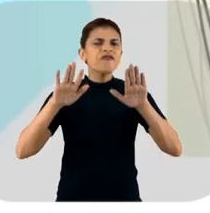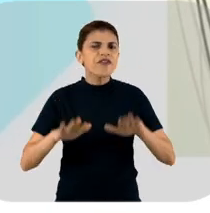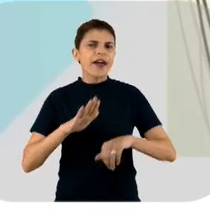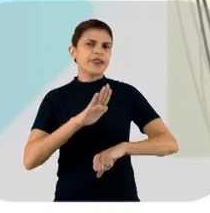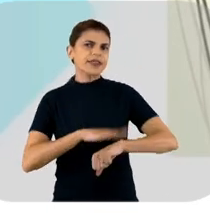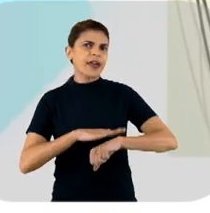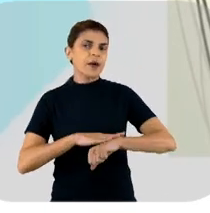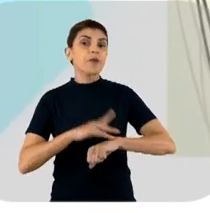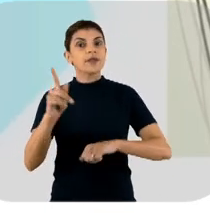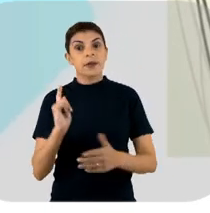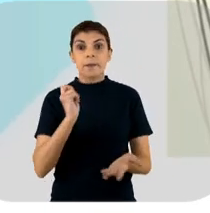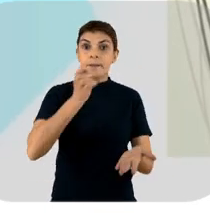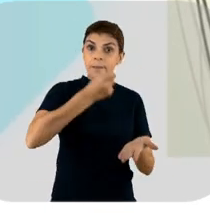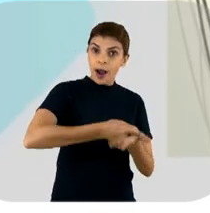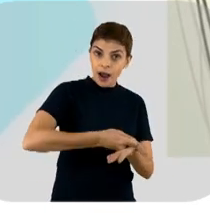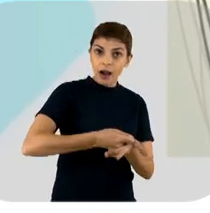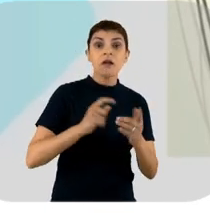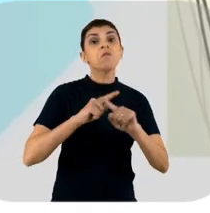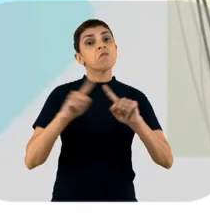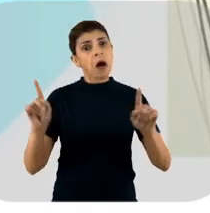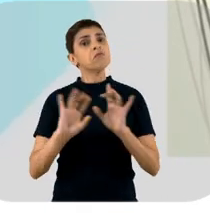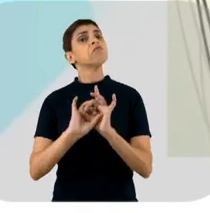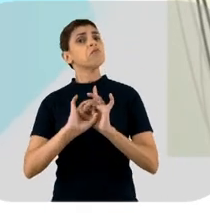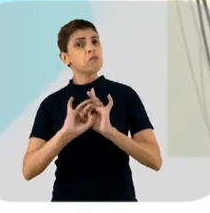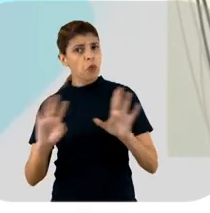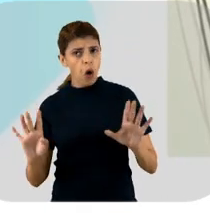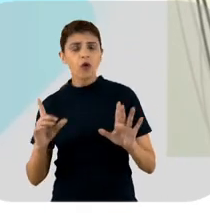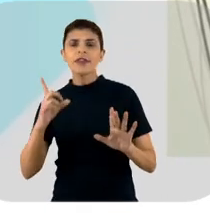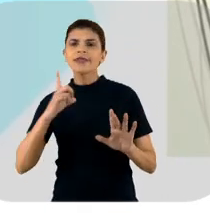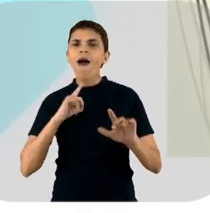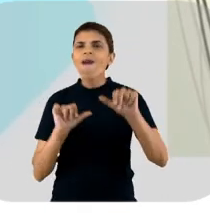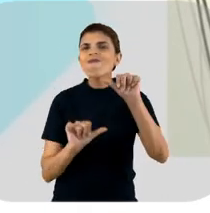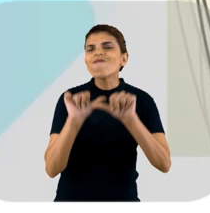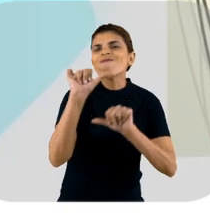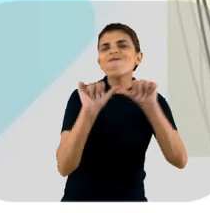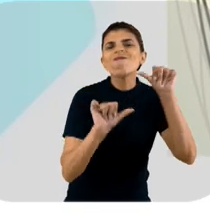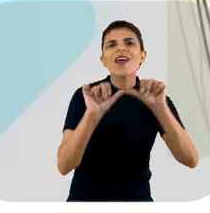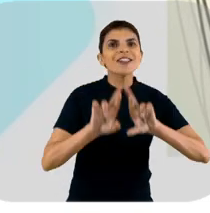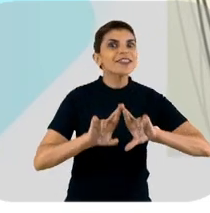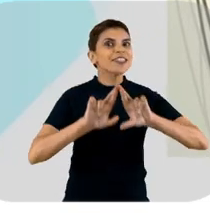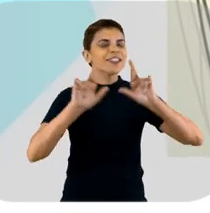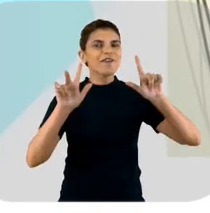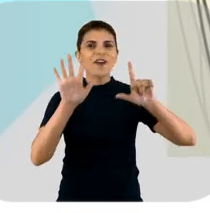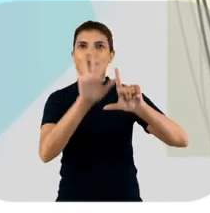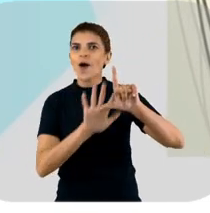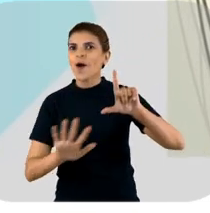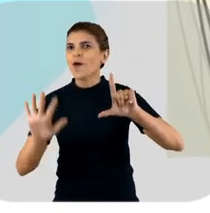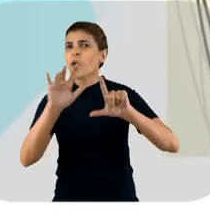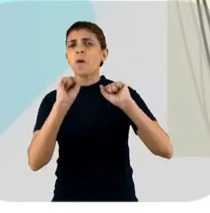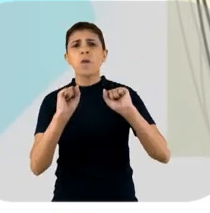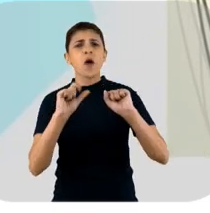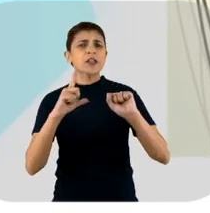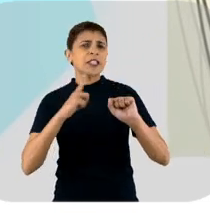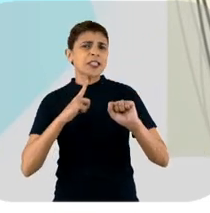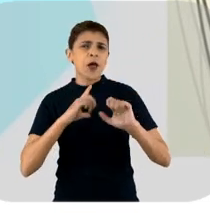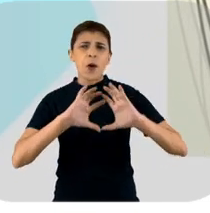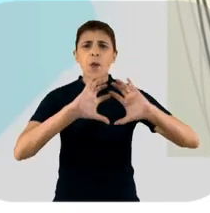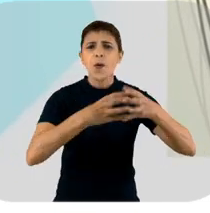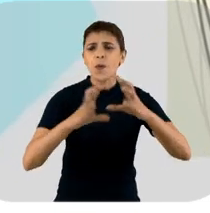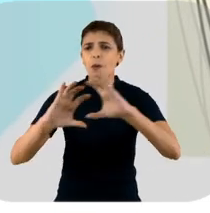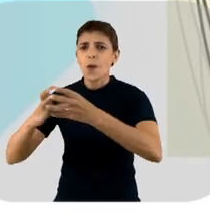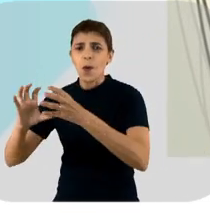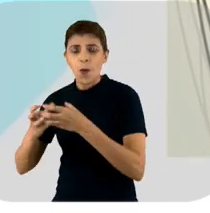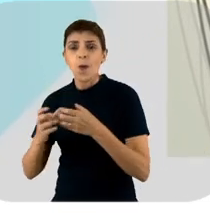ficar mais tempo, você paga, mas ela permite assim umas configurações muito diferentes. Você pode trabalhar em